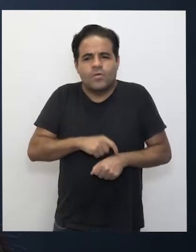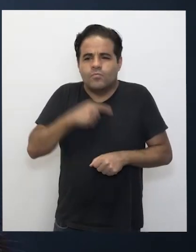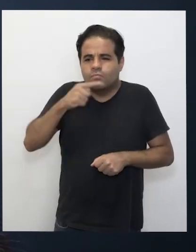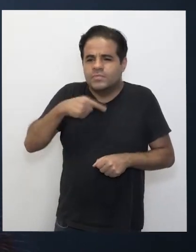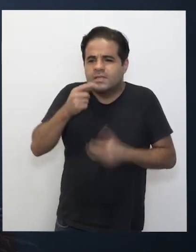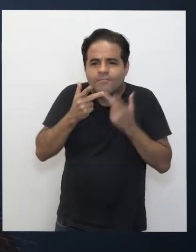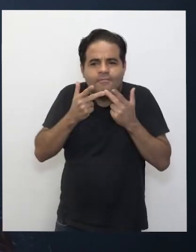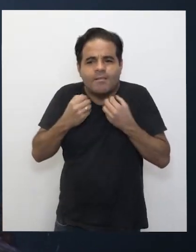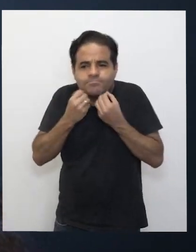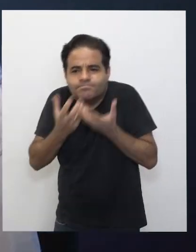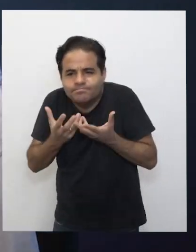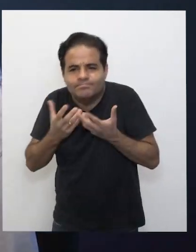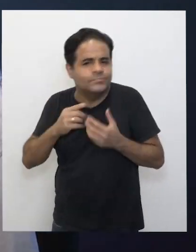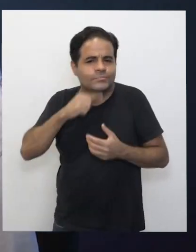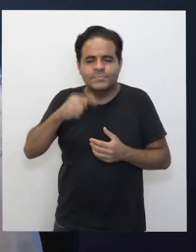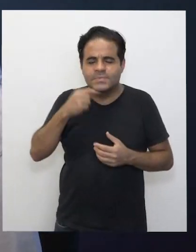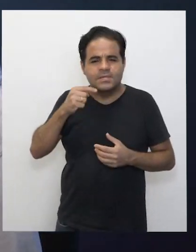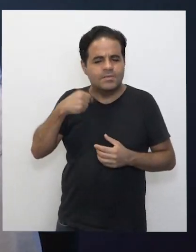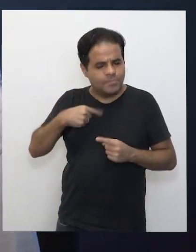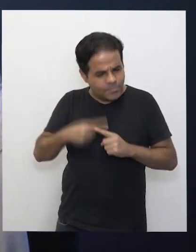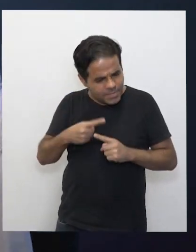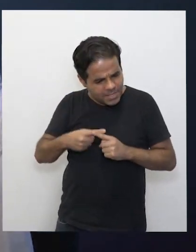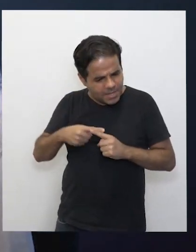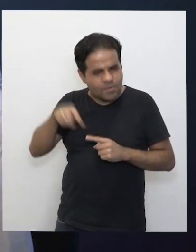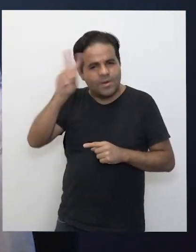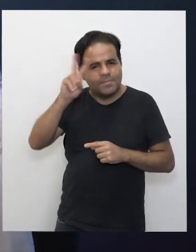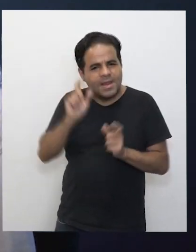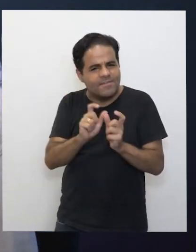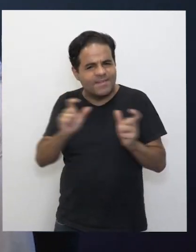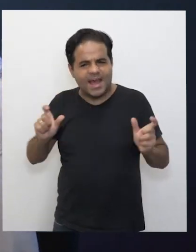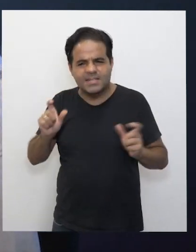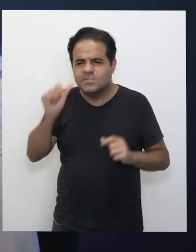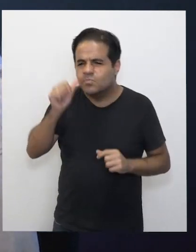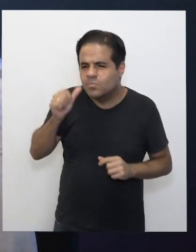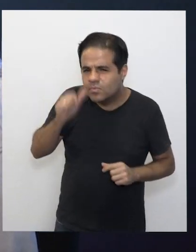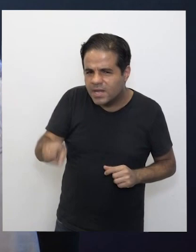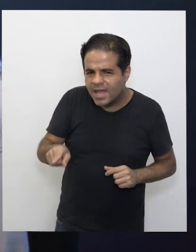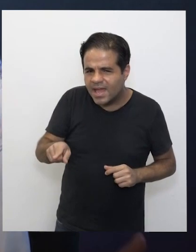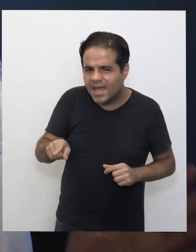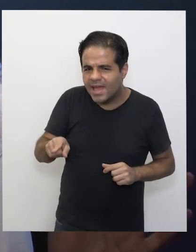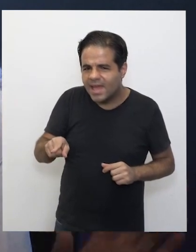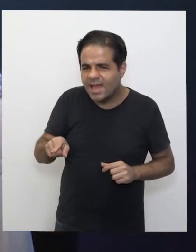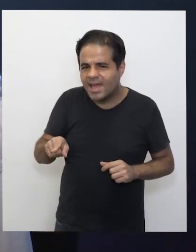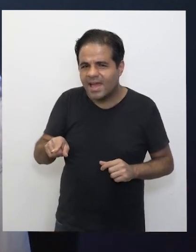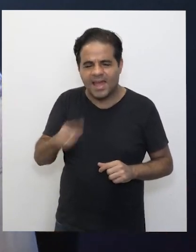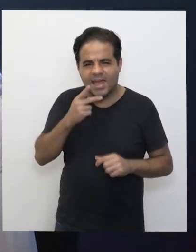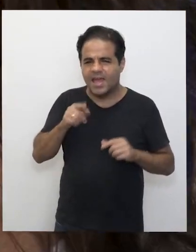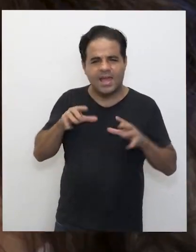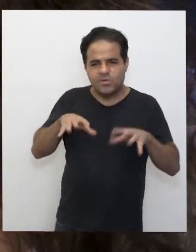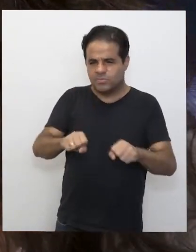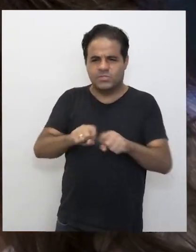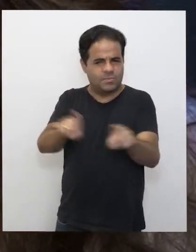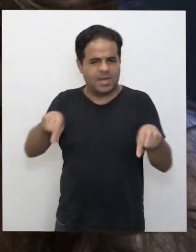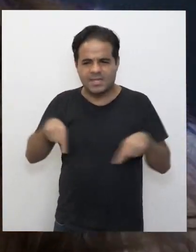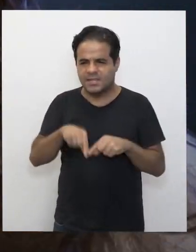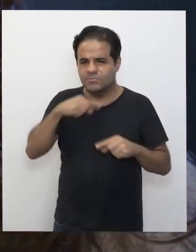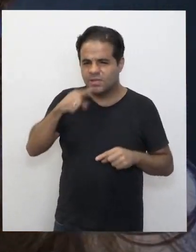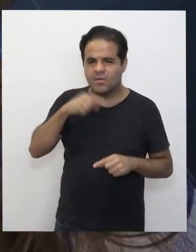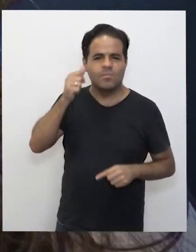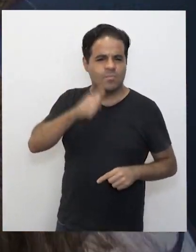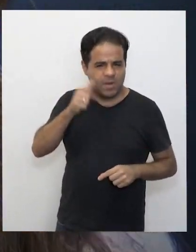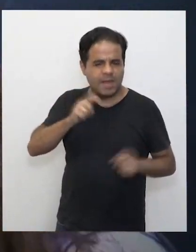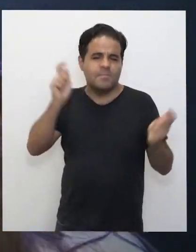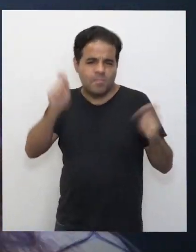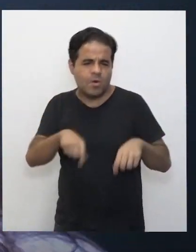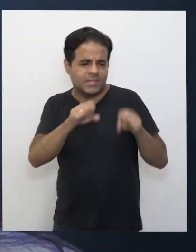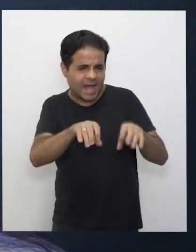palavras diante da situação, pois lembrei de frases do tipo: mulher não segura a sala, mulher pode até